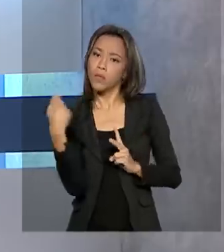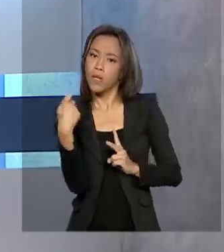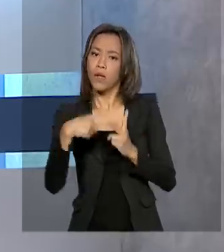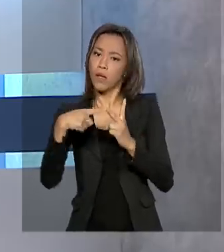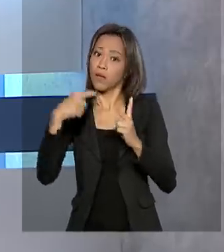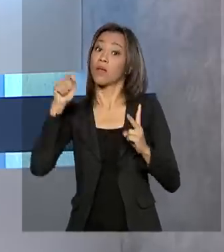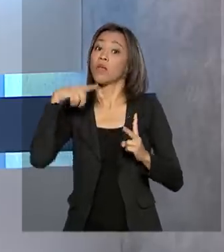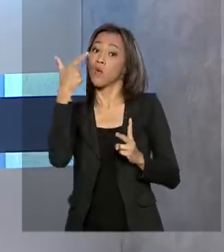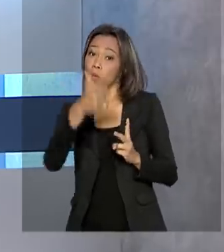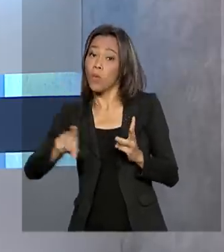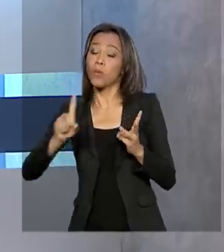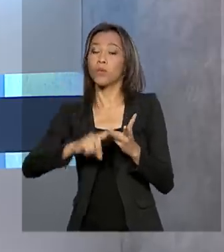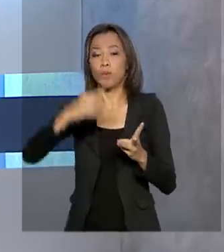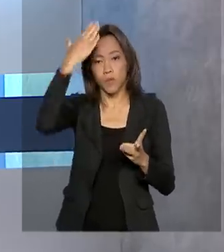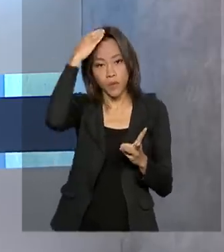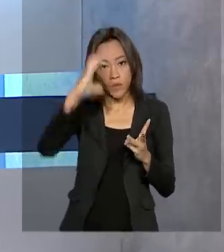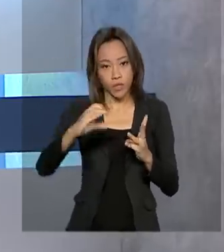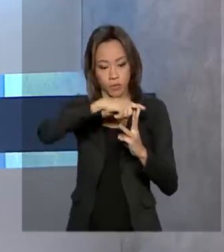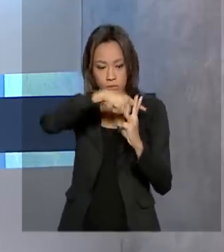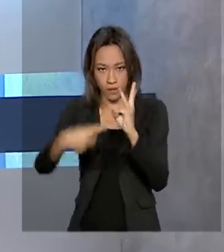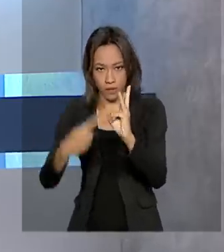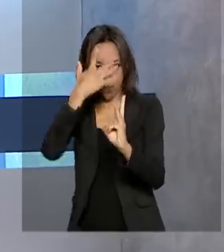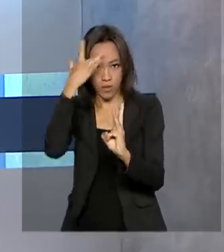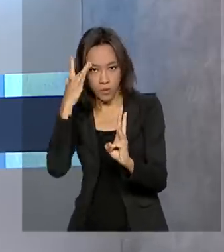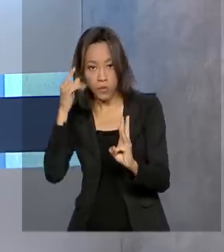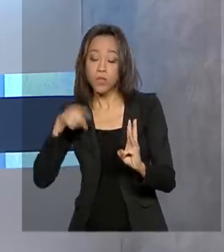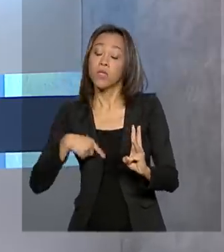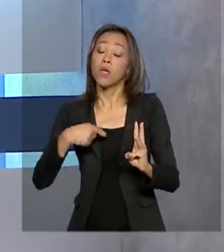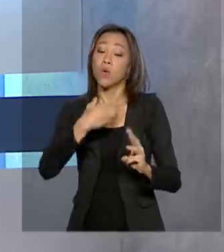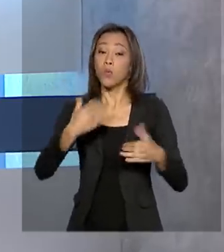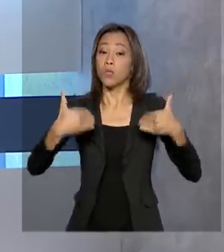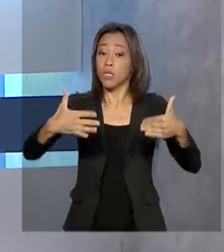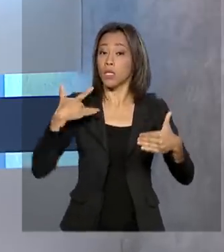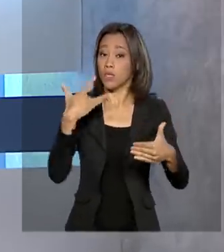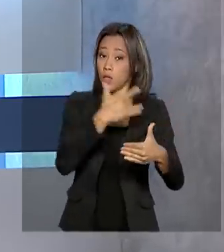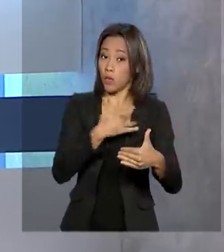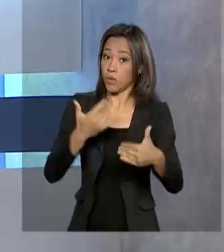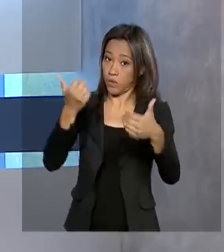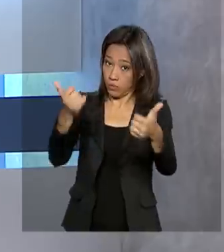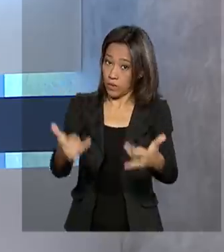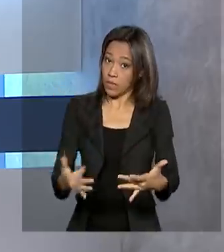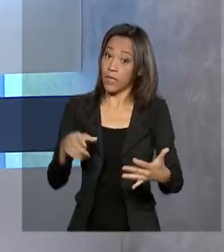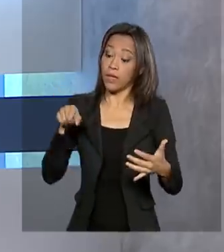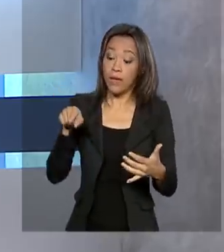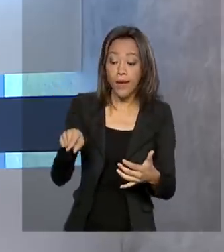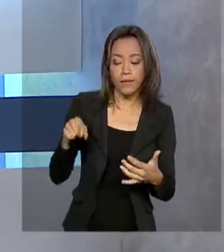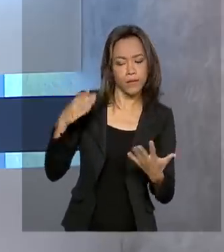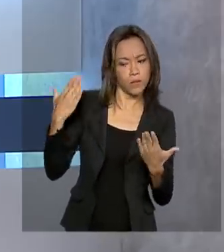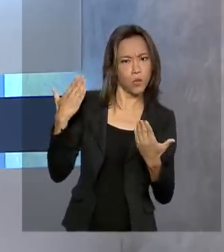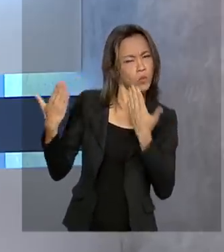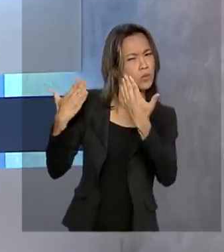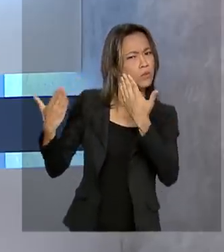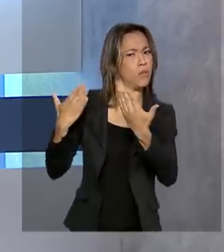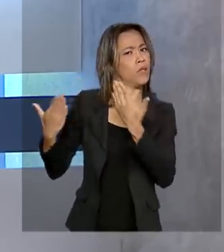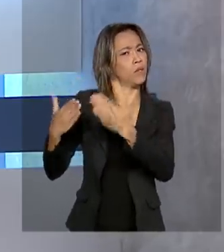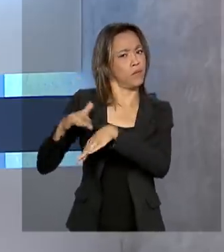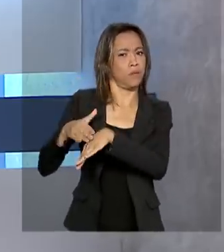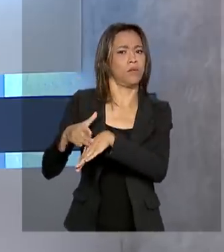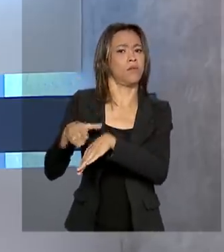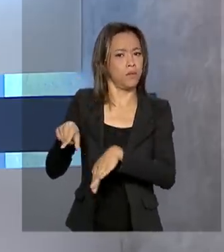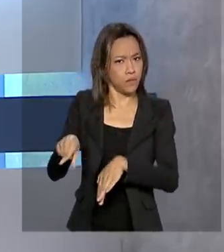em curitiba os pacientes segundo o ministério da saúde se enquadram na definição de casos suspeitos da doença